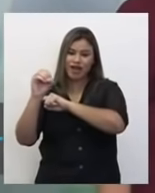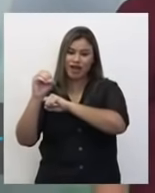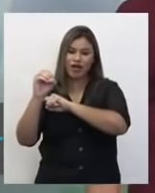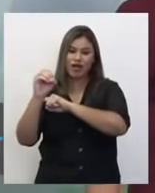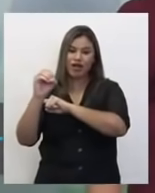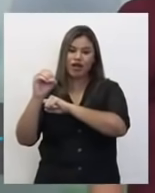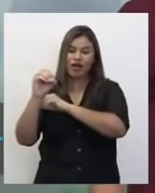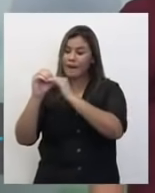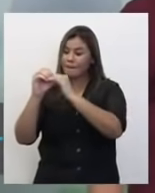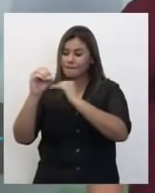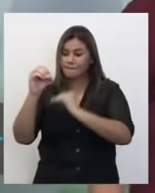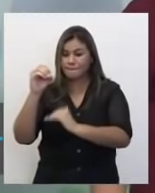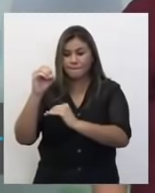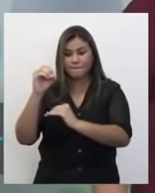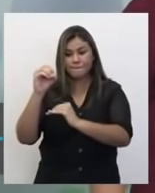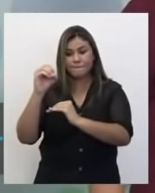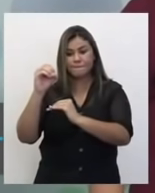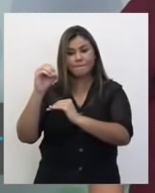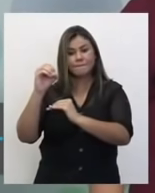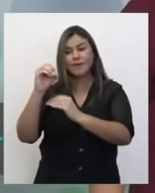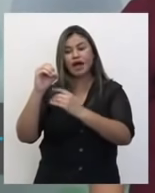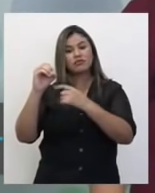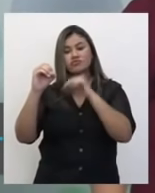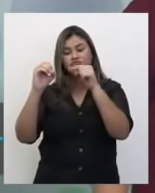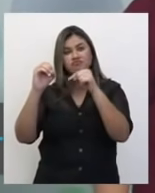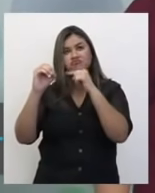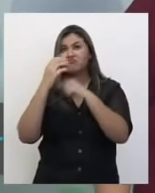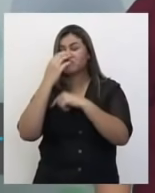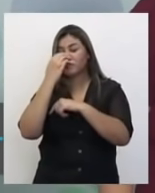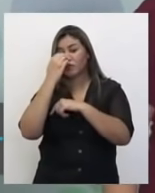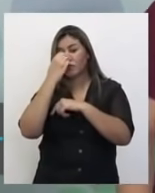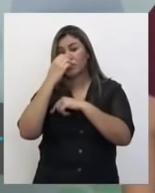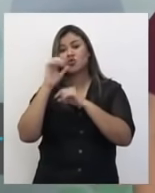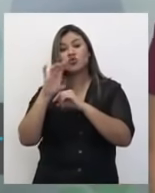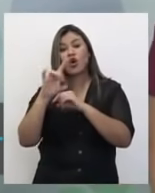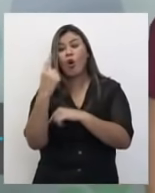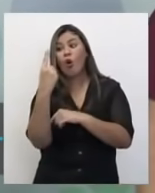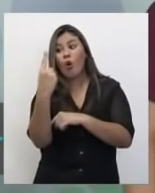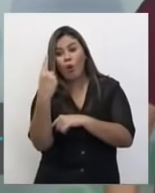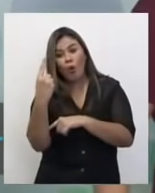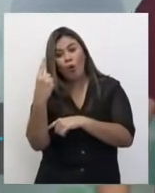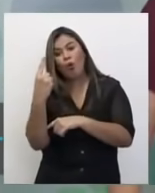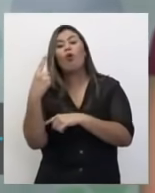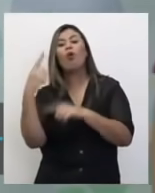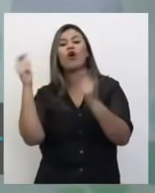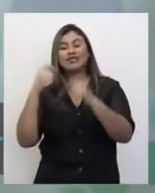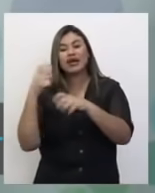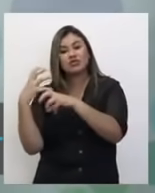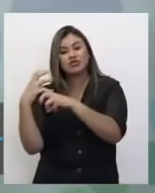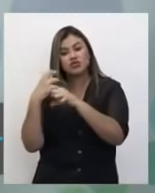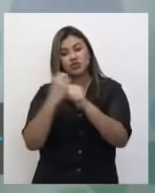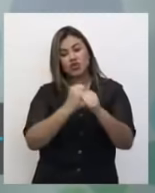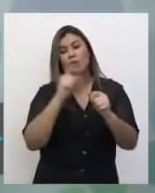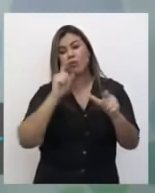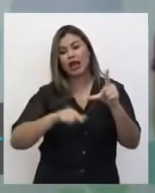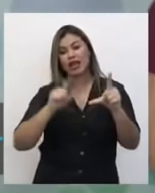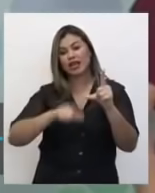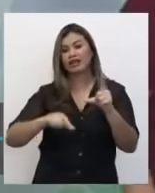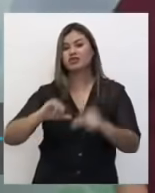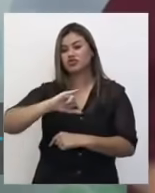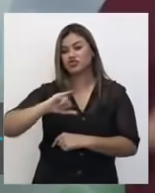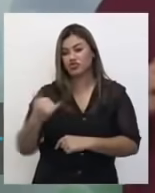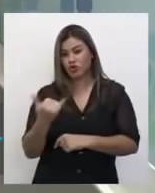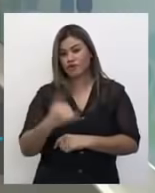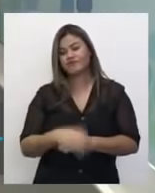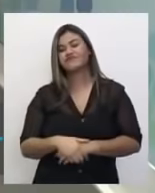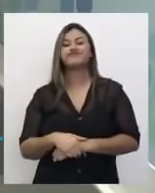eu não conto. Eu vou contar, eu vou pensar só um número que tá embaixo do um para dar a somatória da letra J.